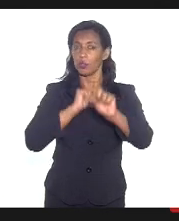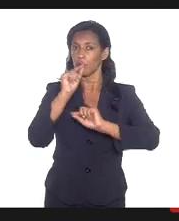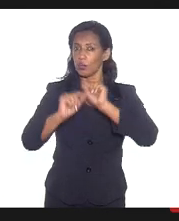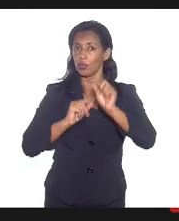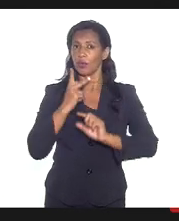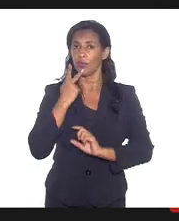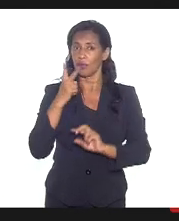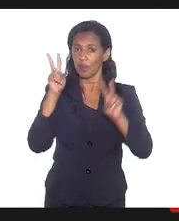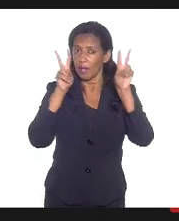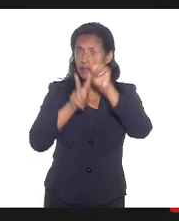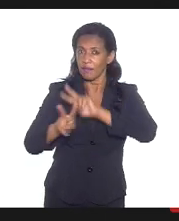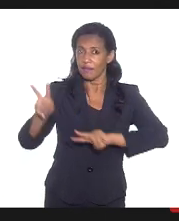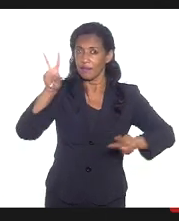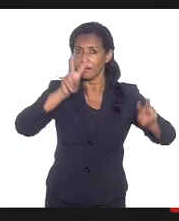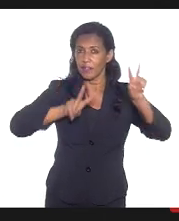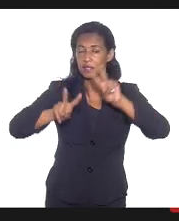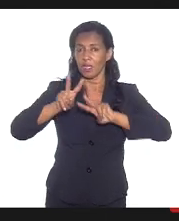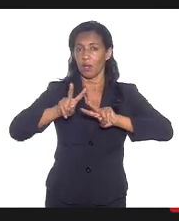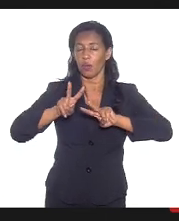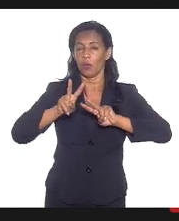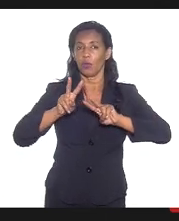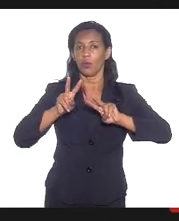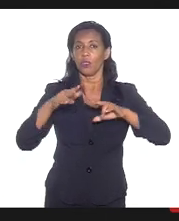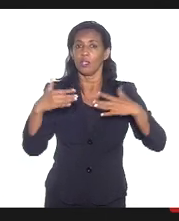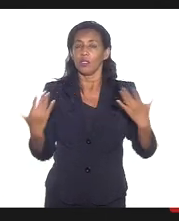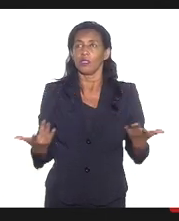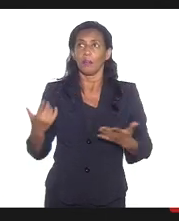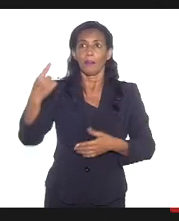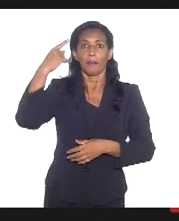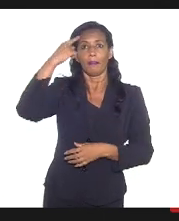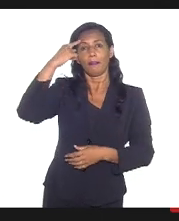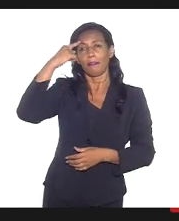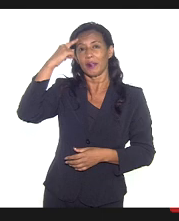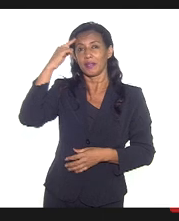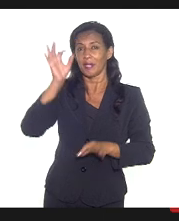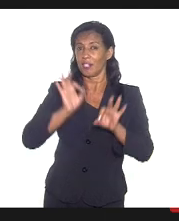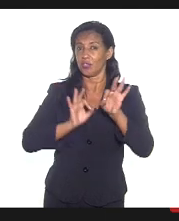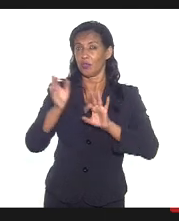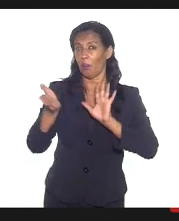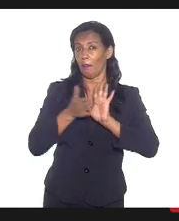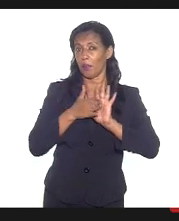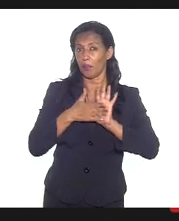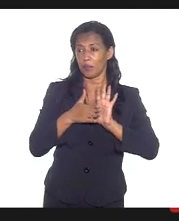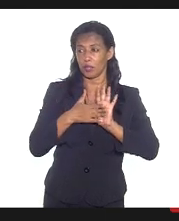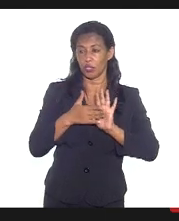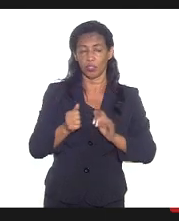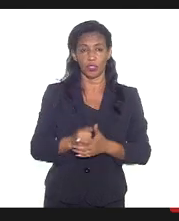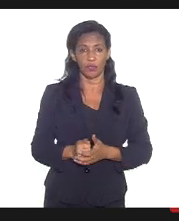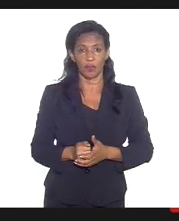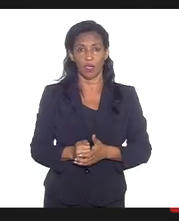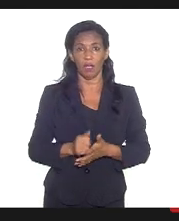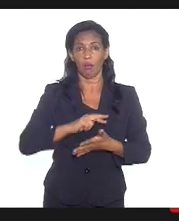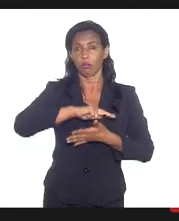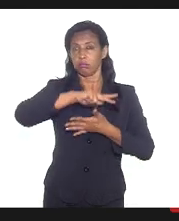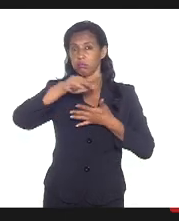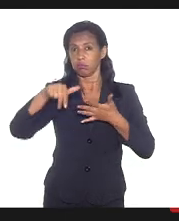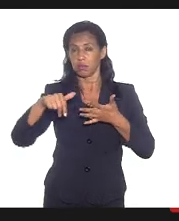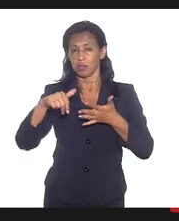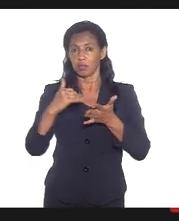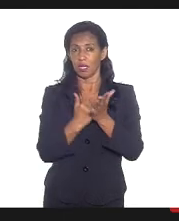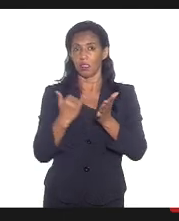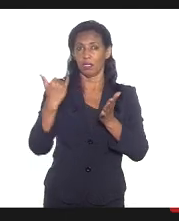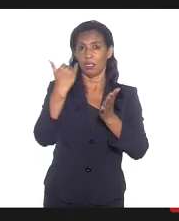nós visualizamos que talvez fosse assim, uma coisa para a gente pensar, tá, de forma propositiva, uma certa alteração na